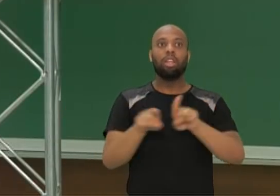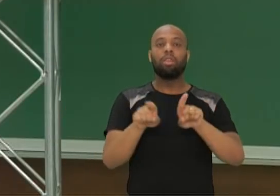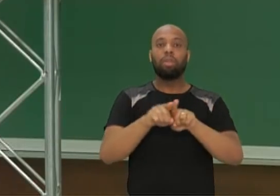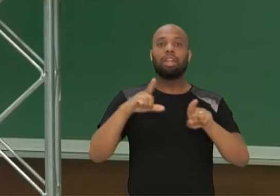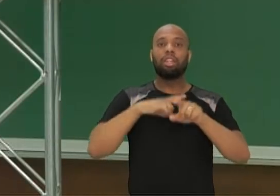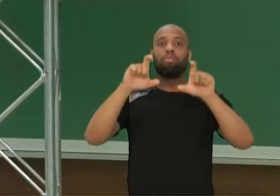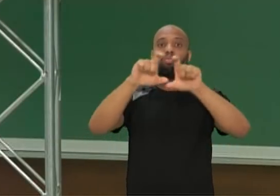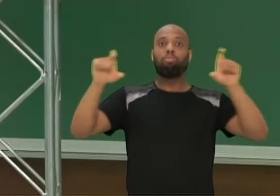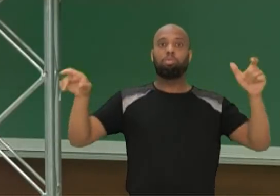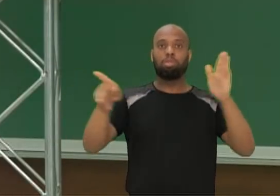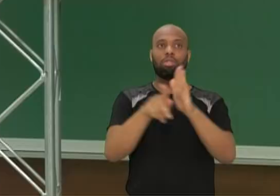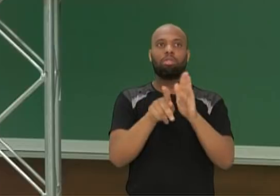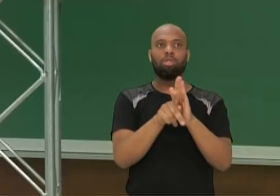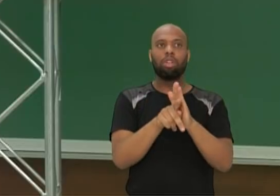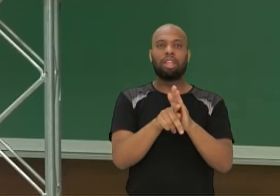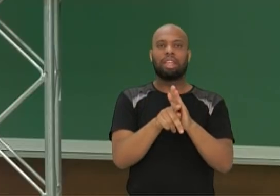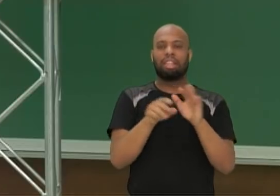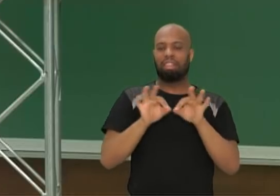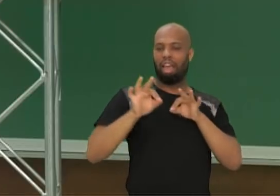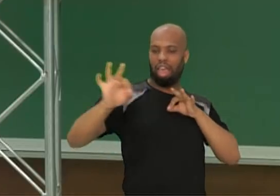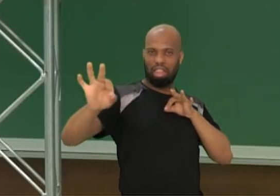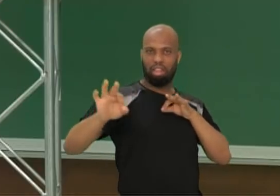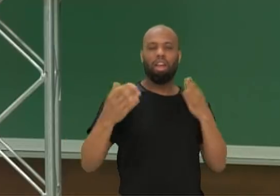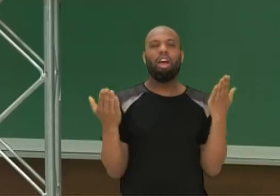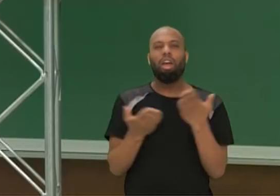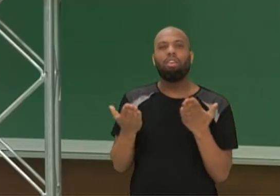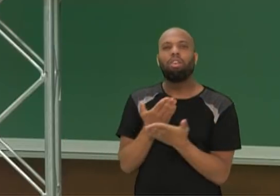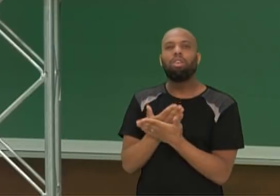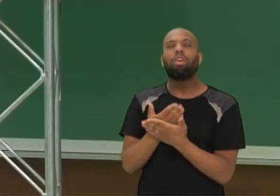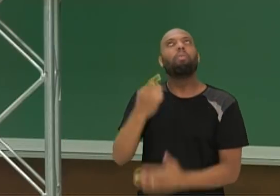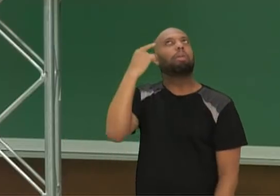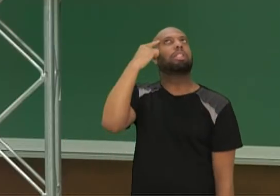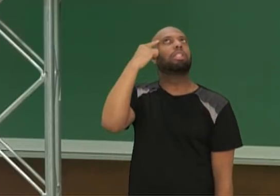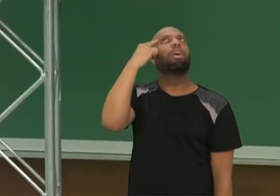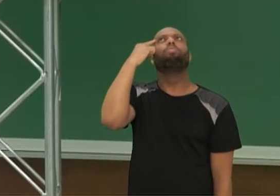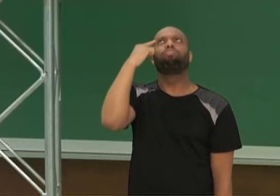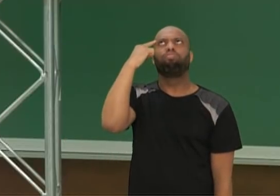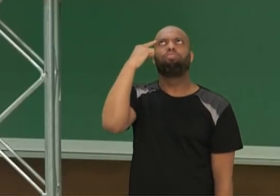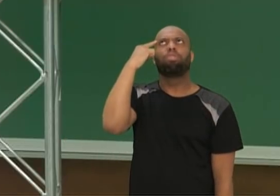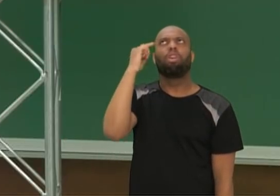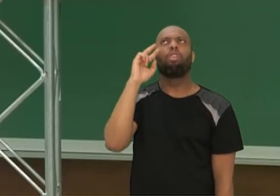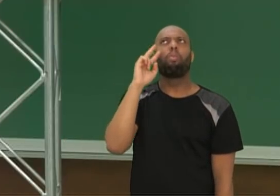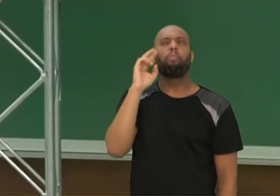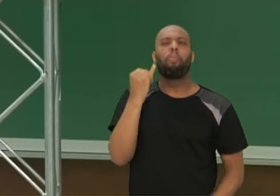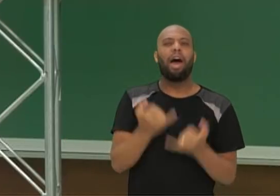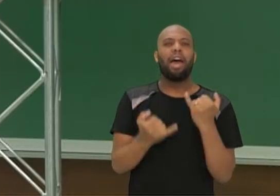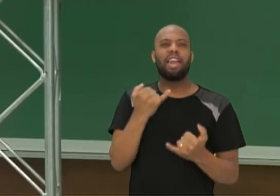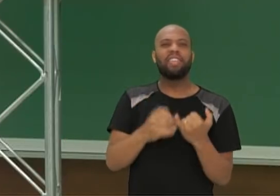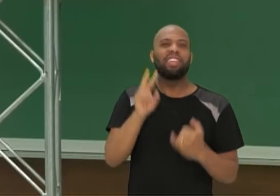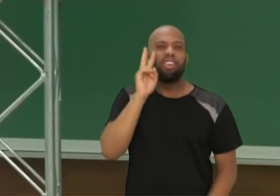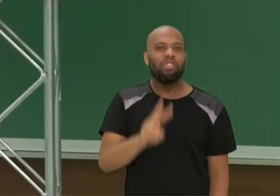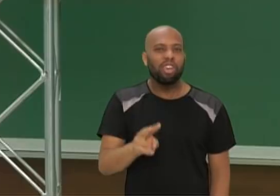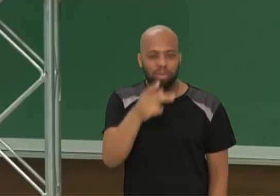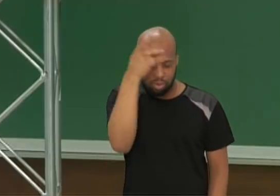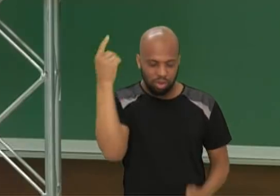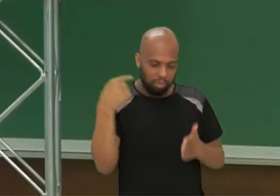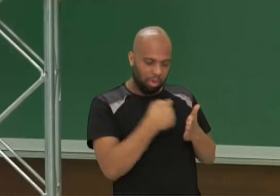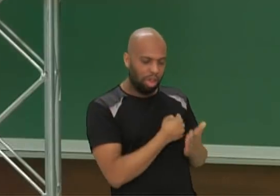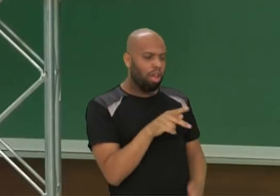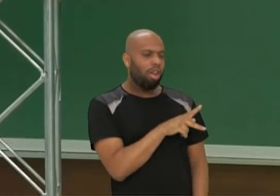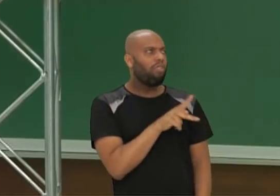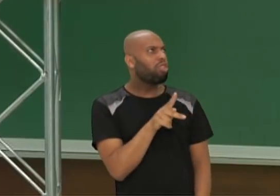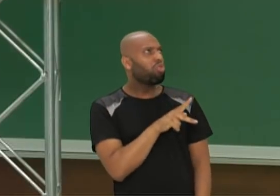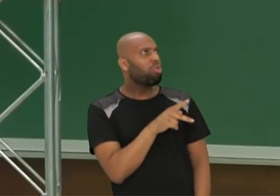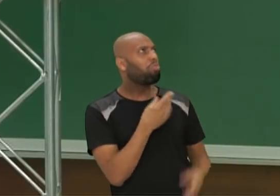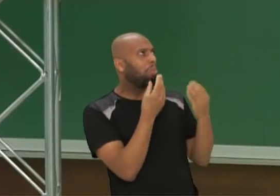diretriz. Aliás, você vai dizer, poxa, agora que eu estava vendo ali, pensei, eu estou ouvindo alguém me perguntar assim, professora, mas aqui você